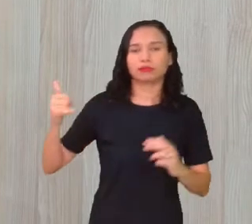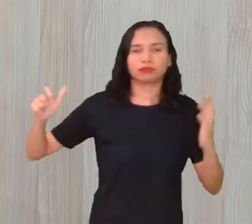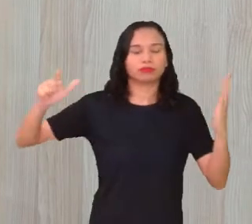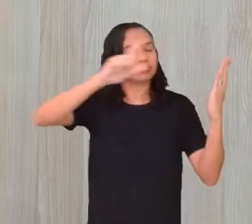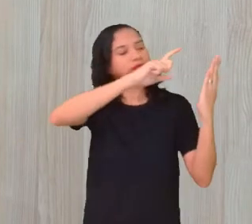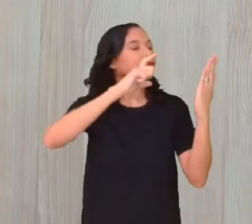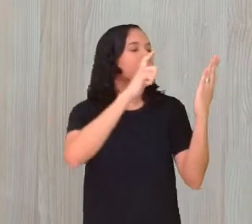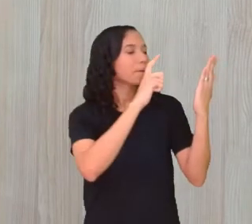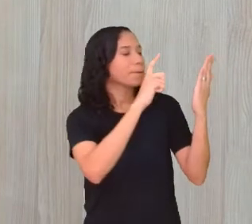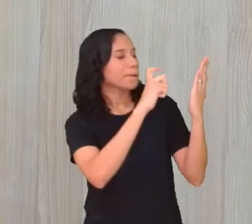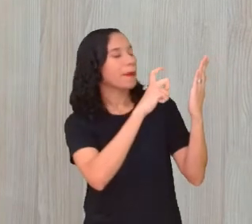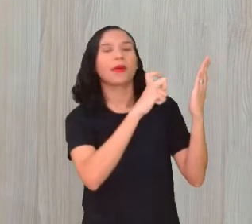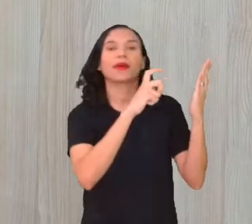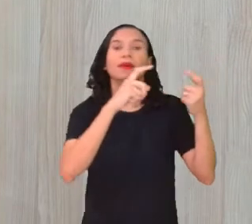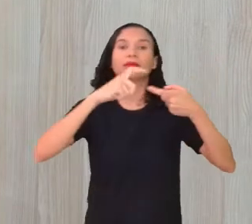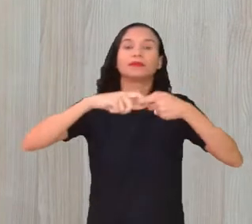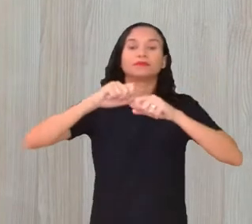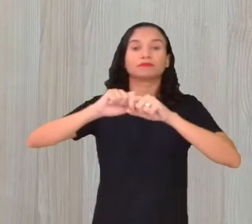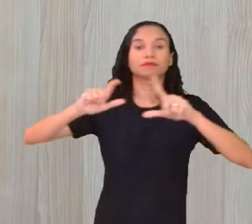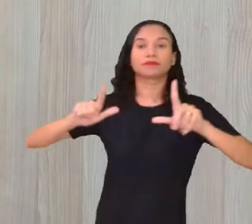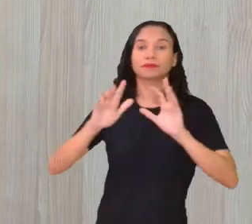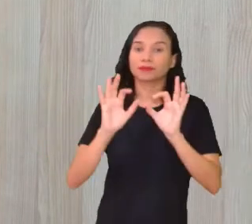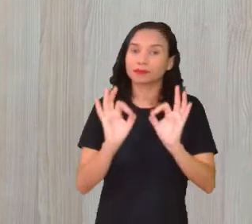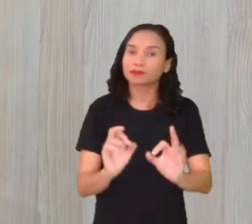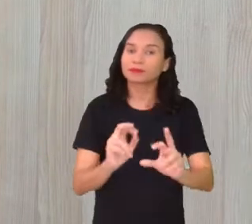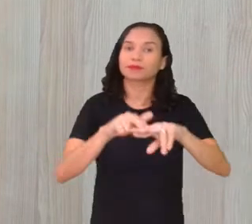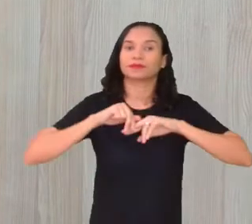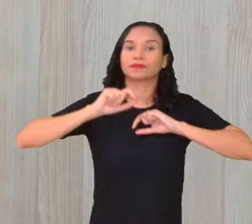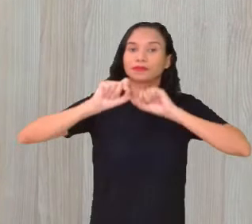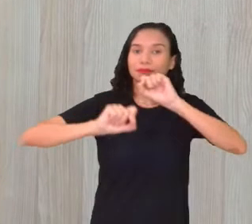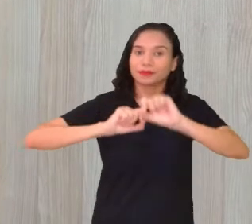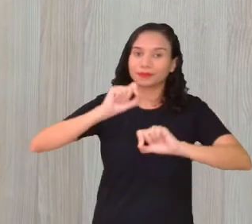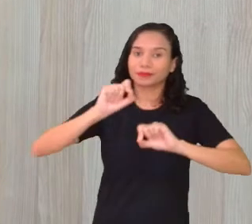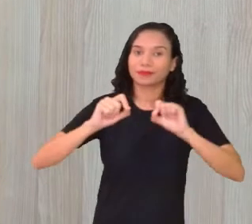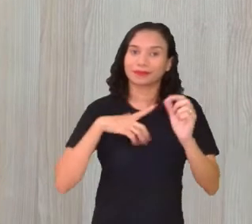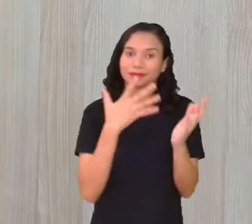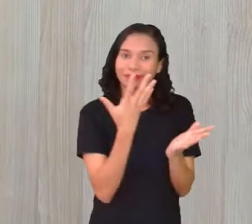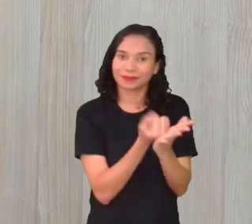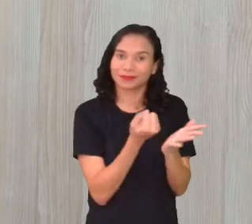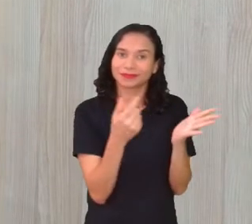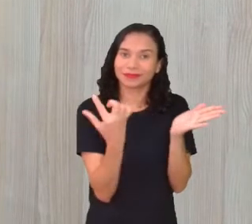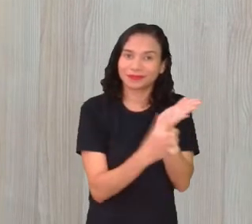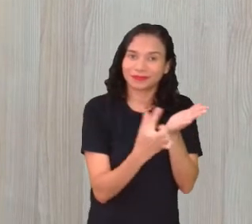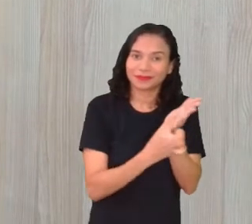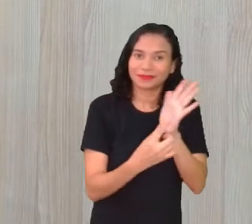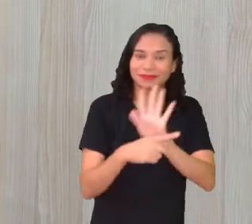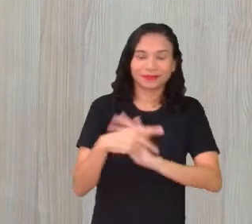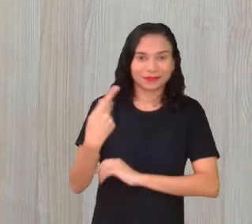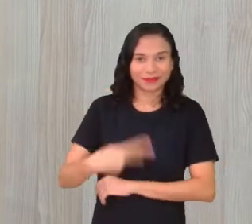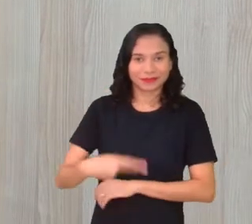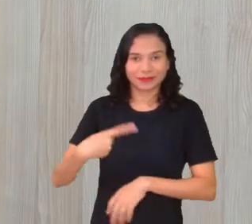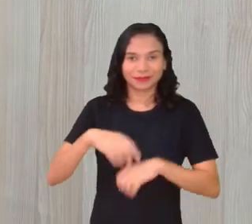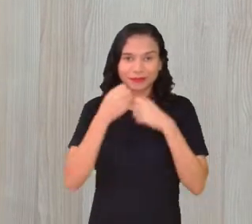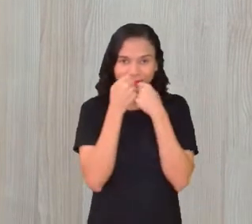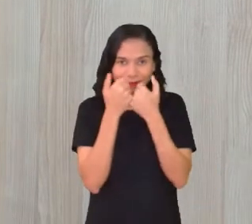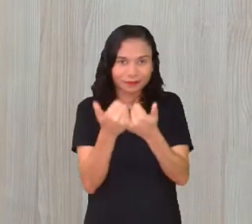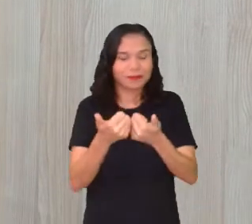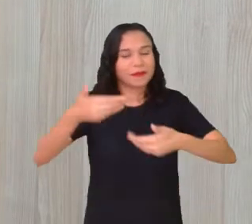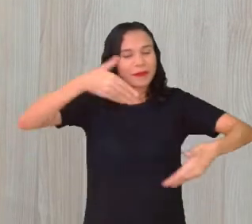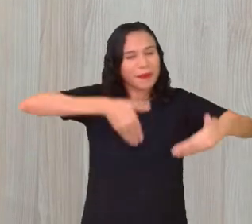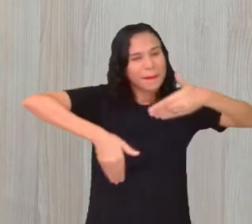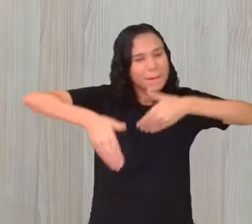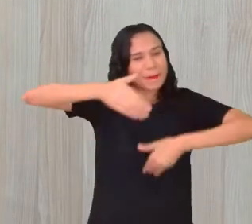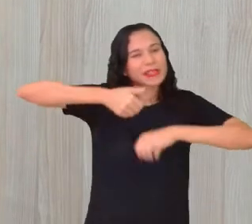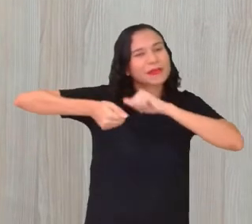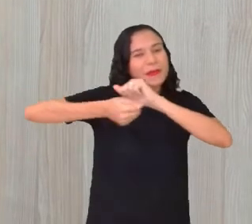a câmera do seu celular, certo? E baixar o aplicativo do Educa Recife, tá bom? E participar aqui